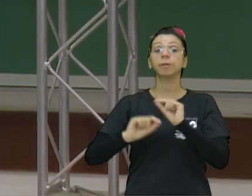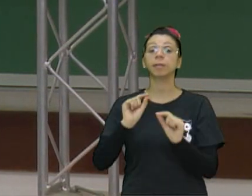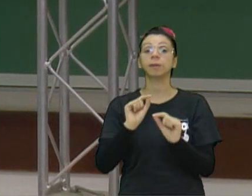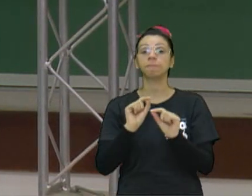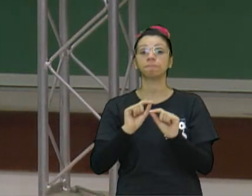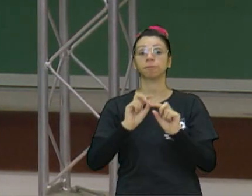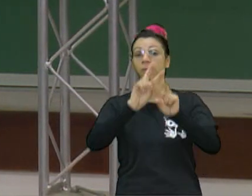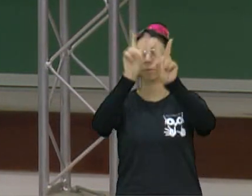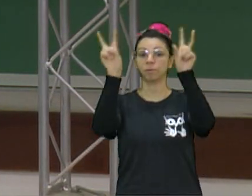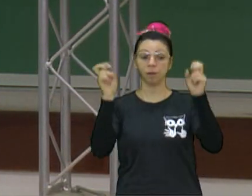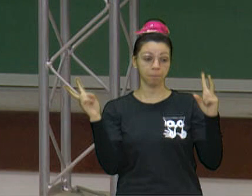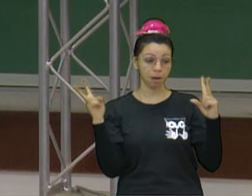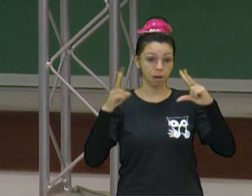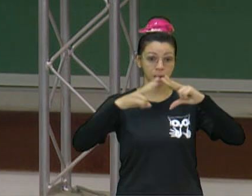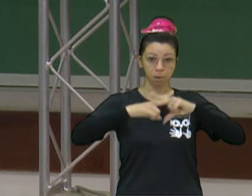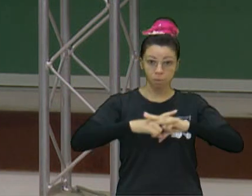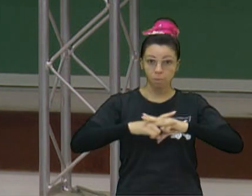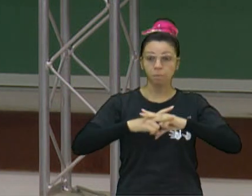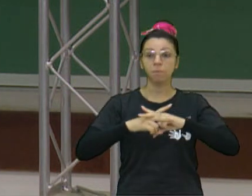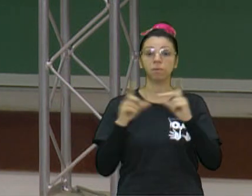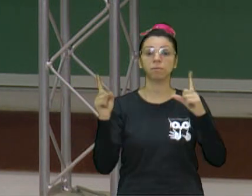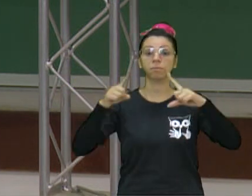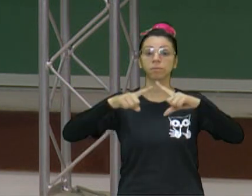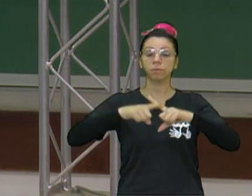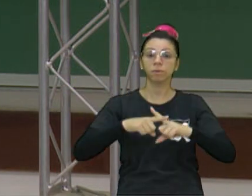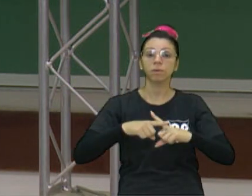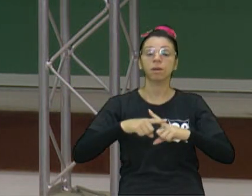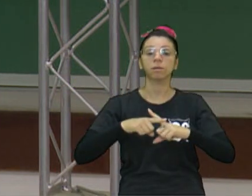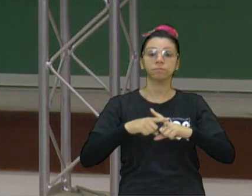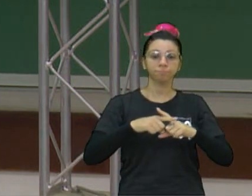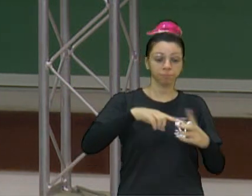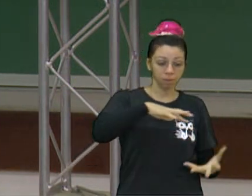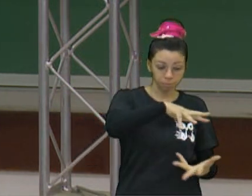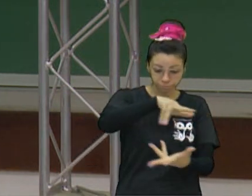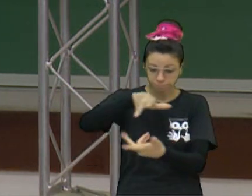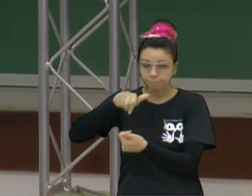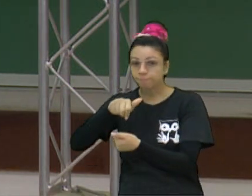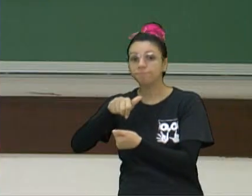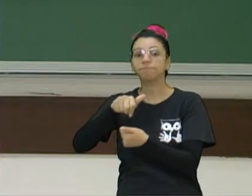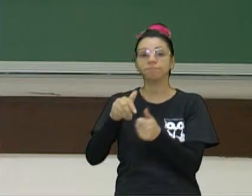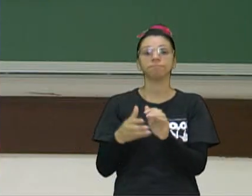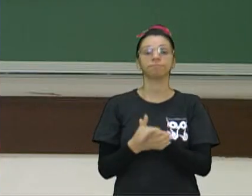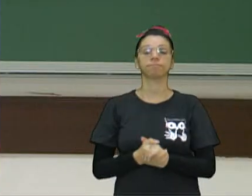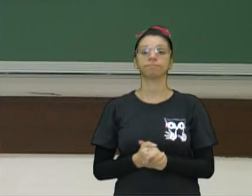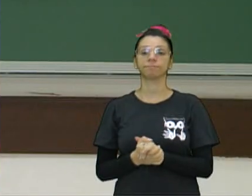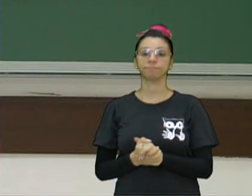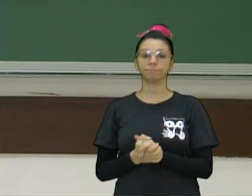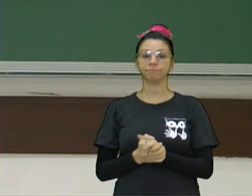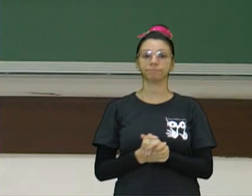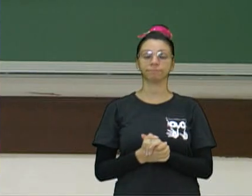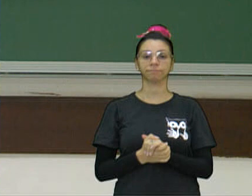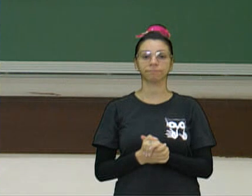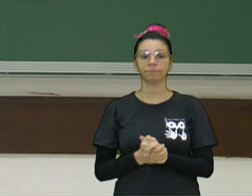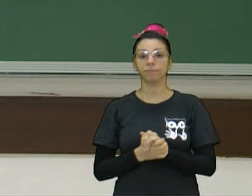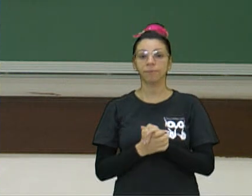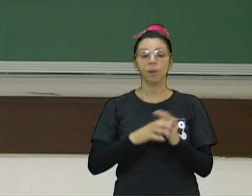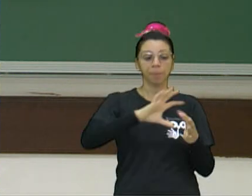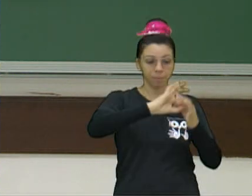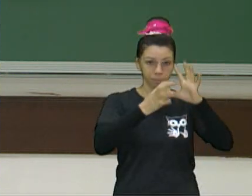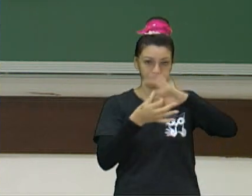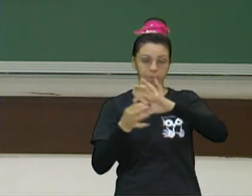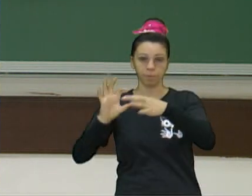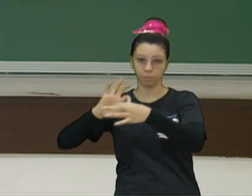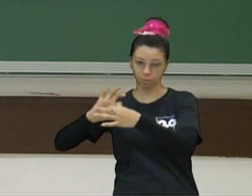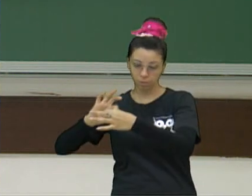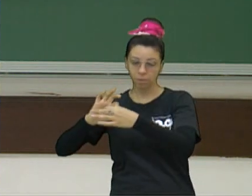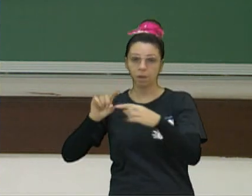nível mundial, então hoje continuamos a trabalhar essas lutas essas disputadas num contexto olímpico em primeiro